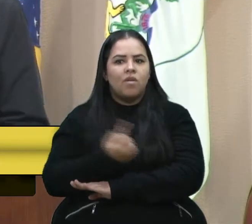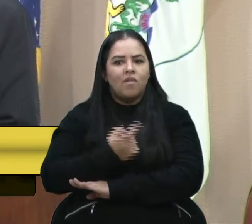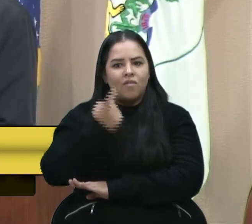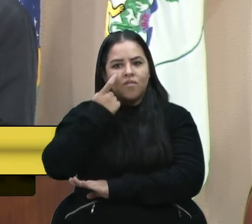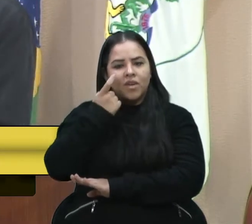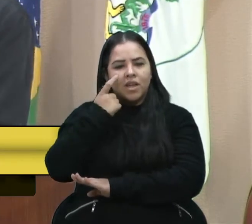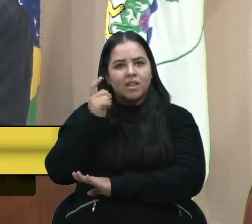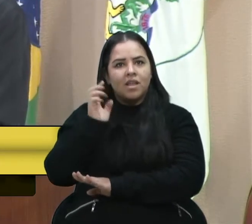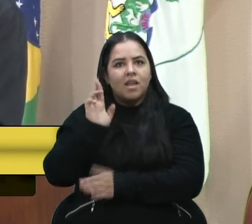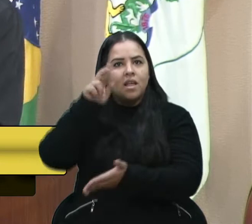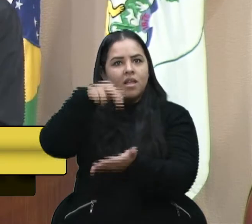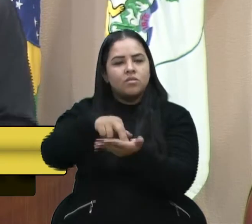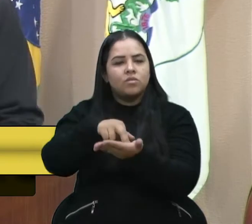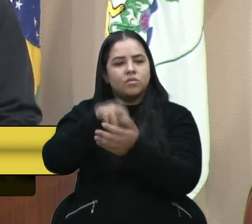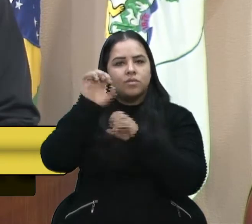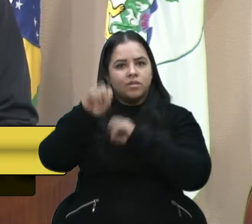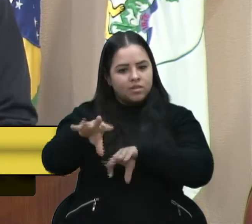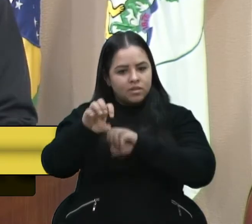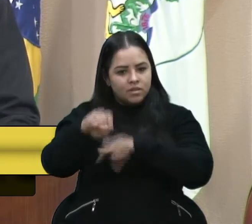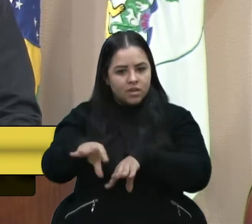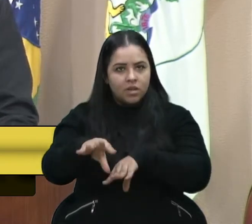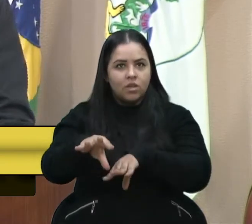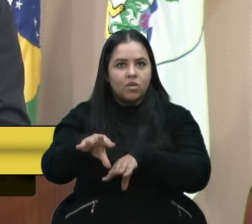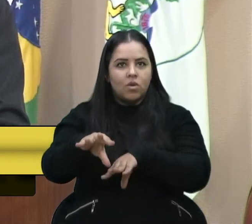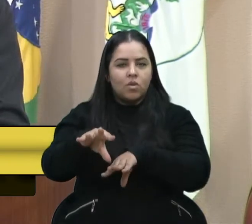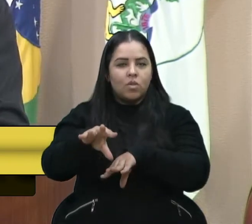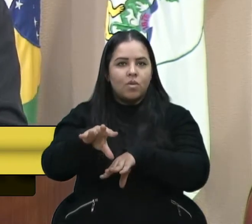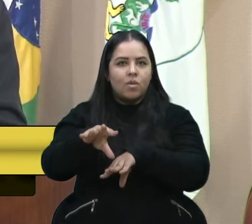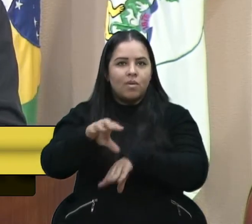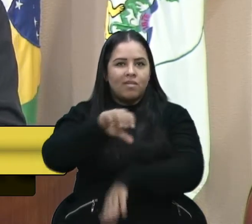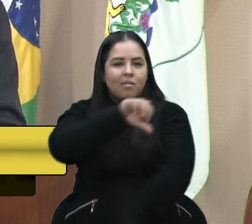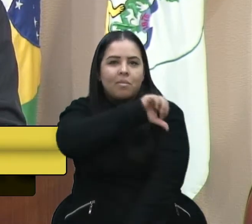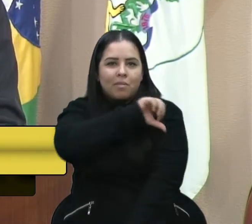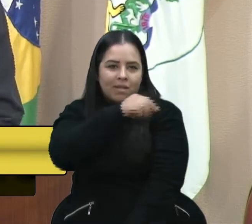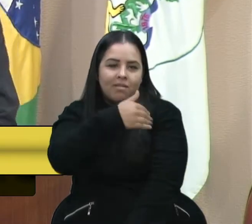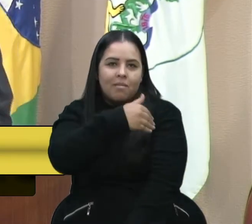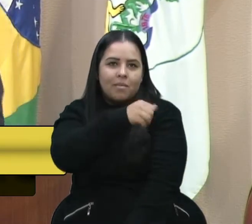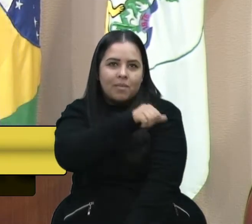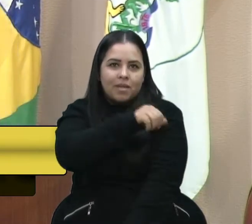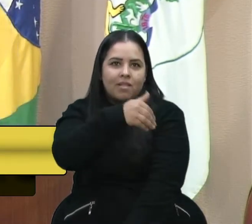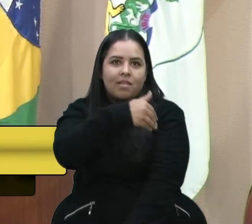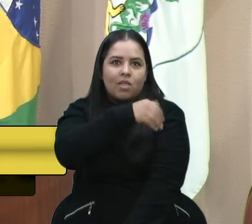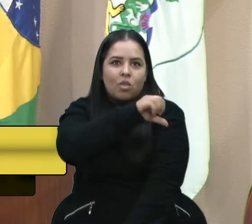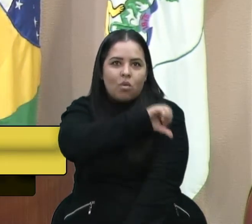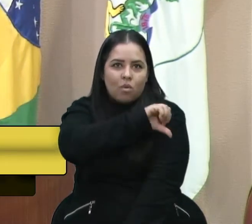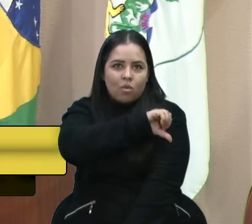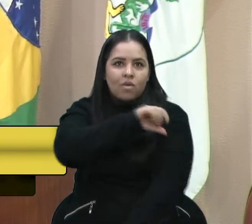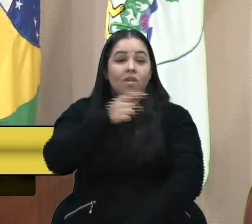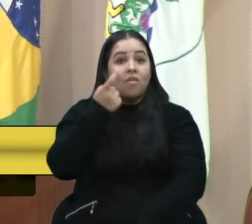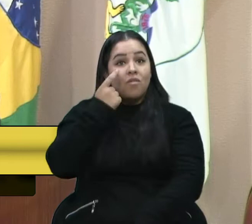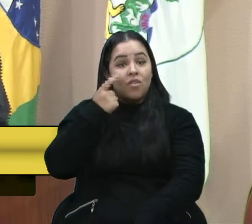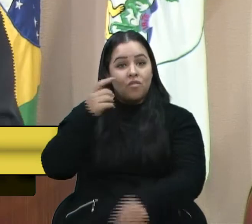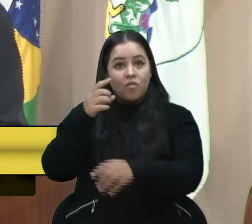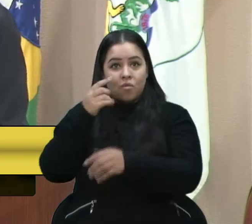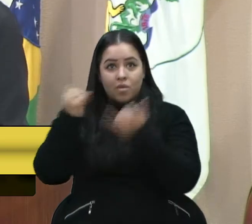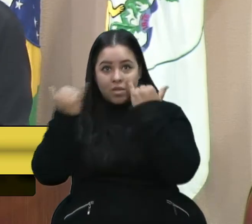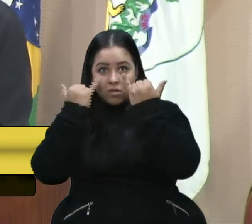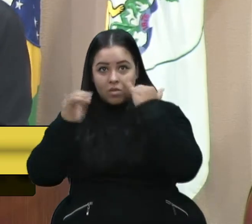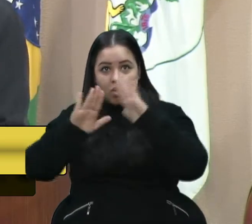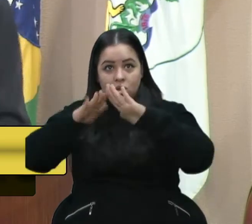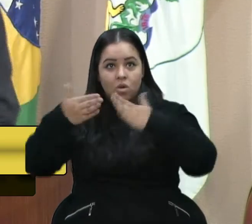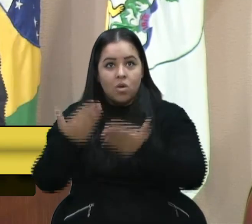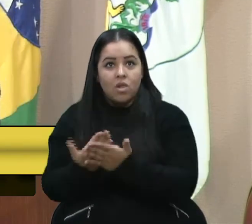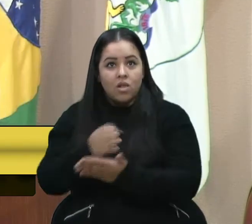ensino fundamental, a gente também, aqui eu estou usando dados do Colégio São José aqui de Caxias do Sul. Pode passar o slide,